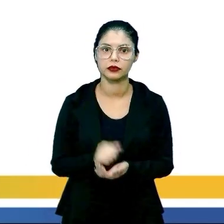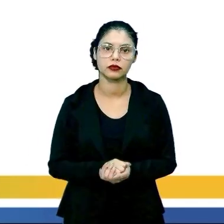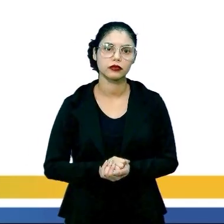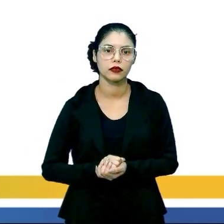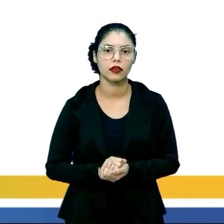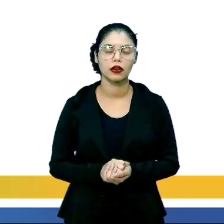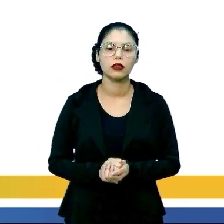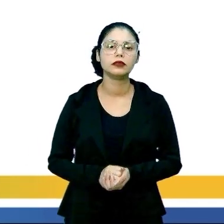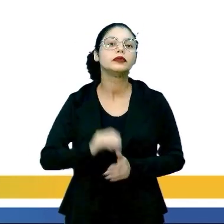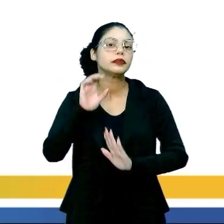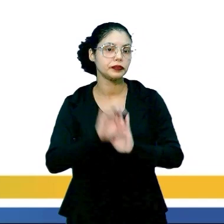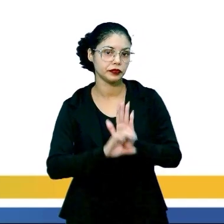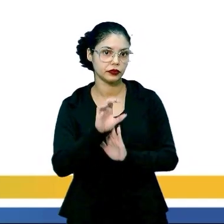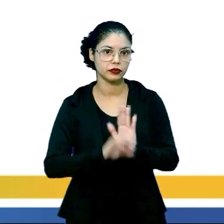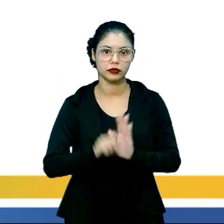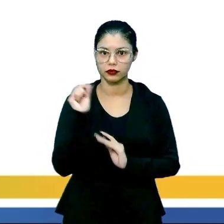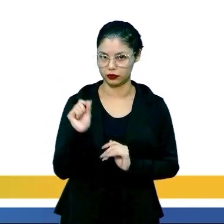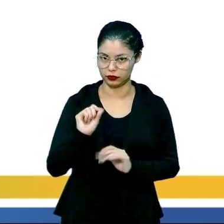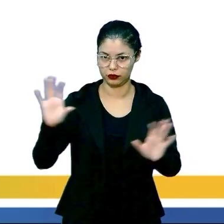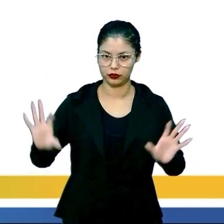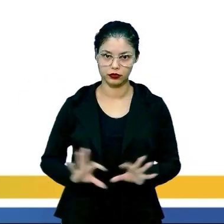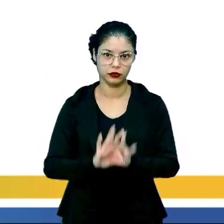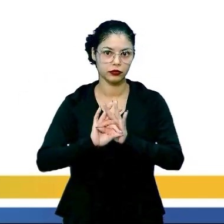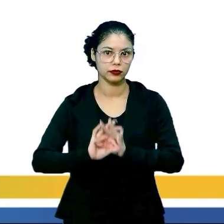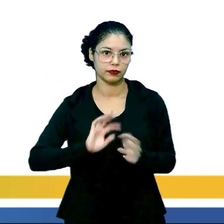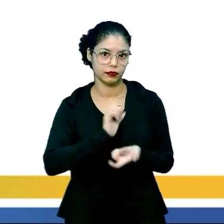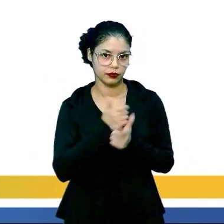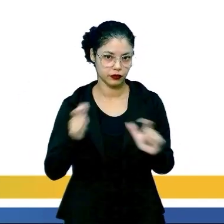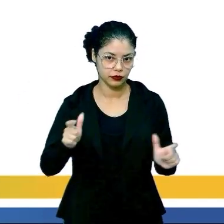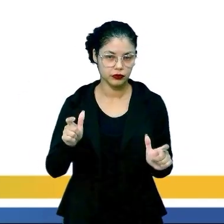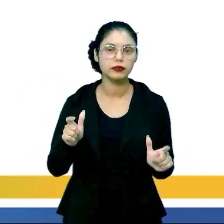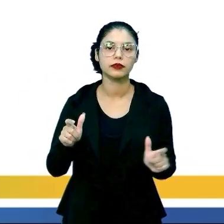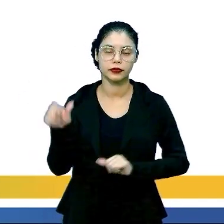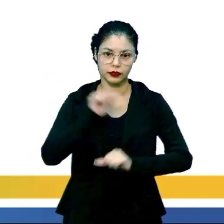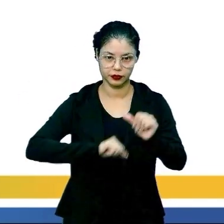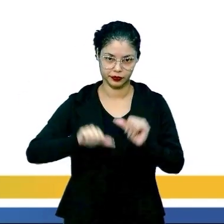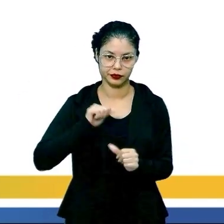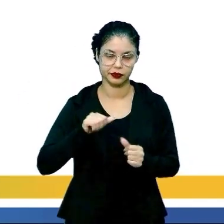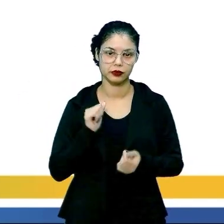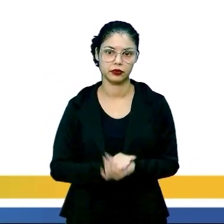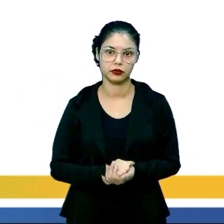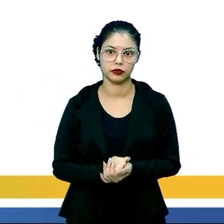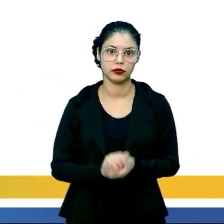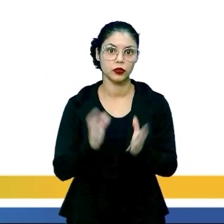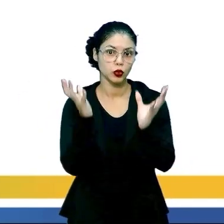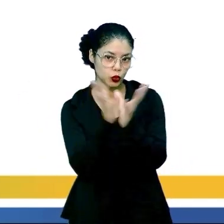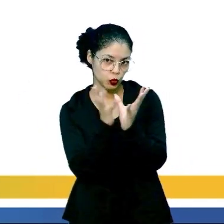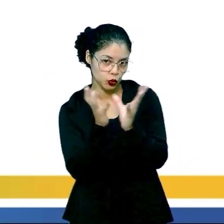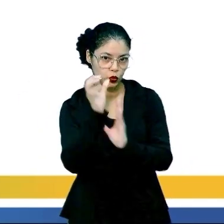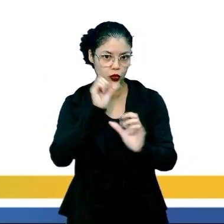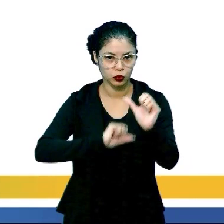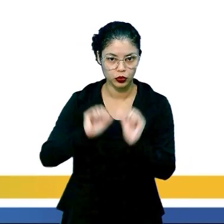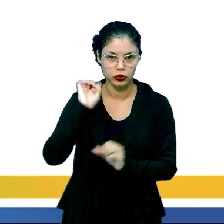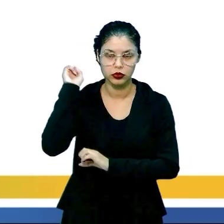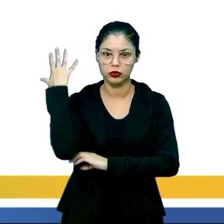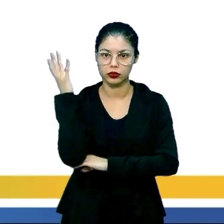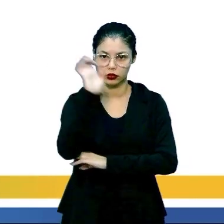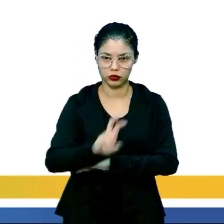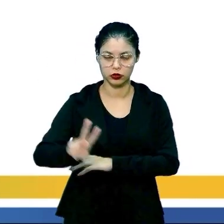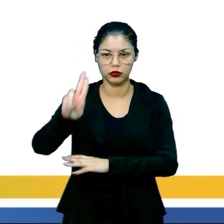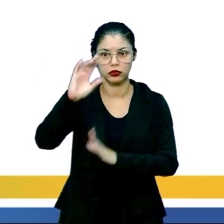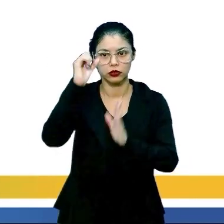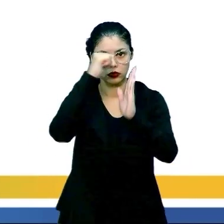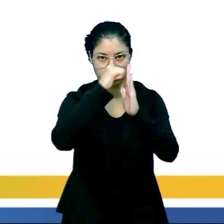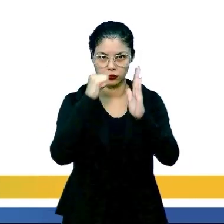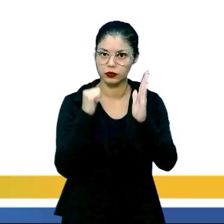delas. O conceito de revolução está ligado a uma grande transformação. Então, é um conjunto de mudanças que acontece